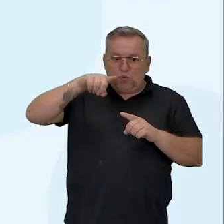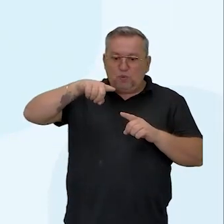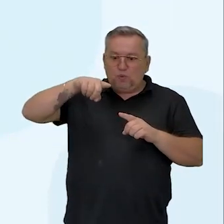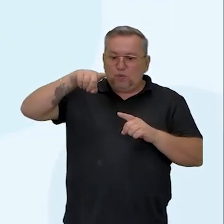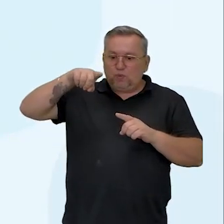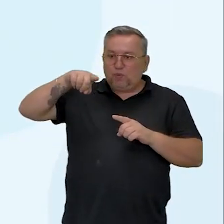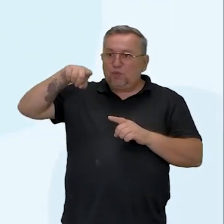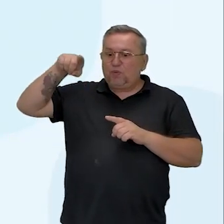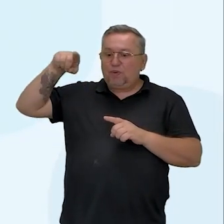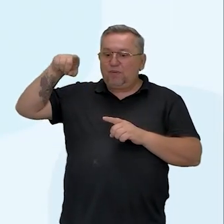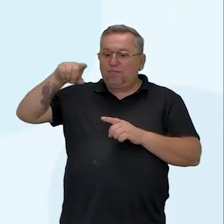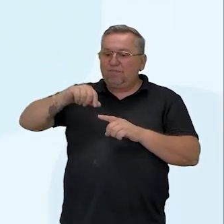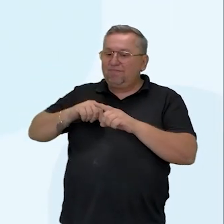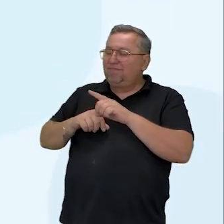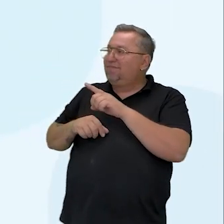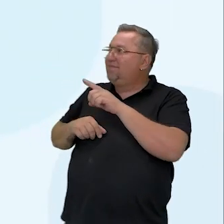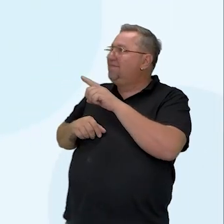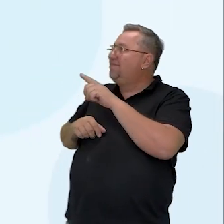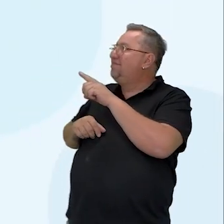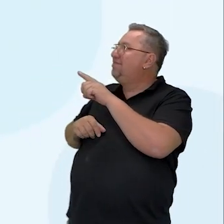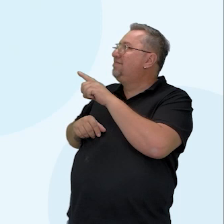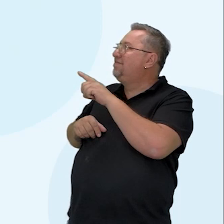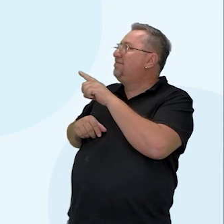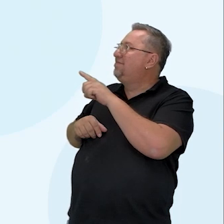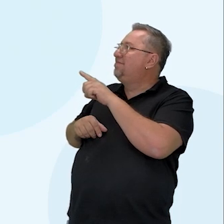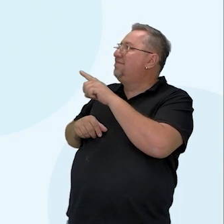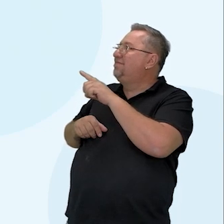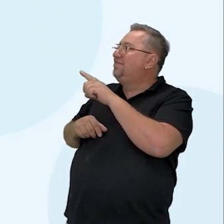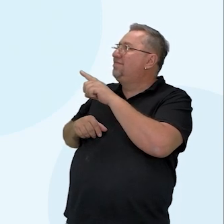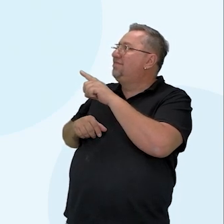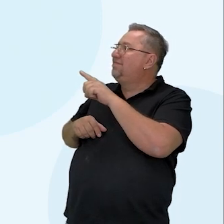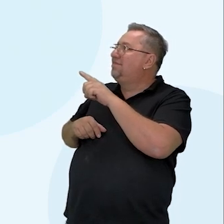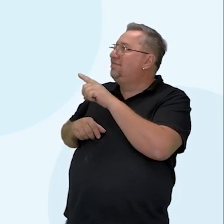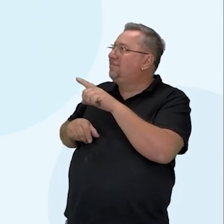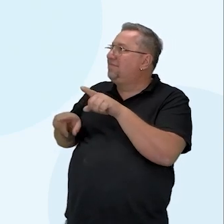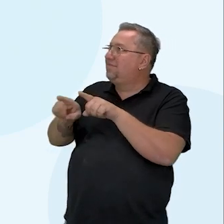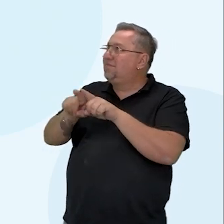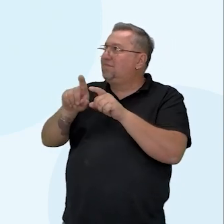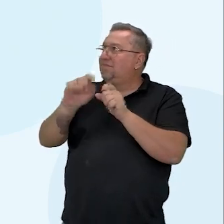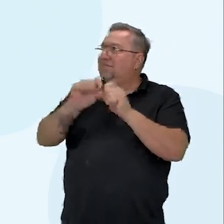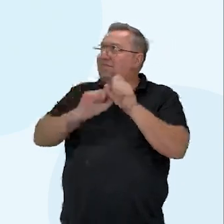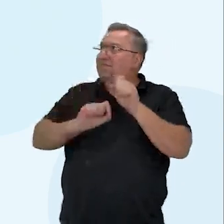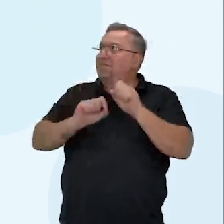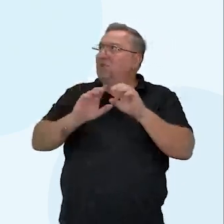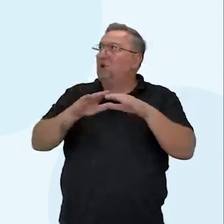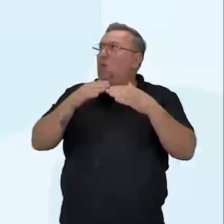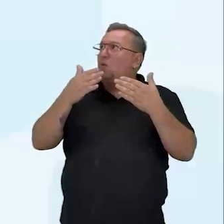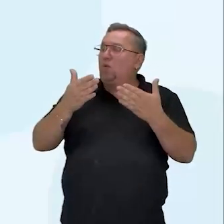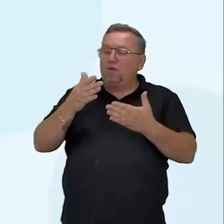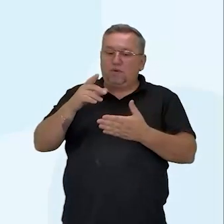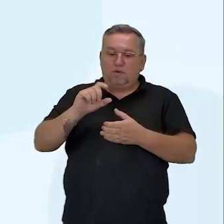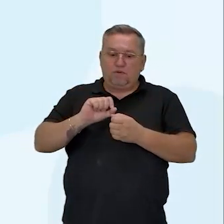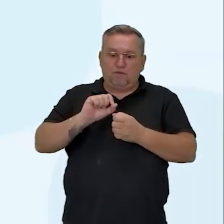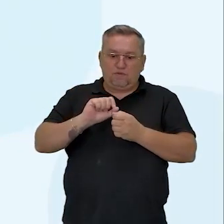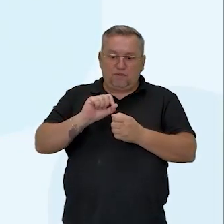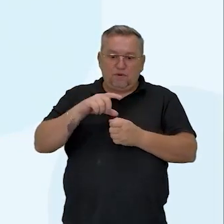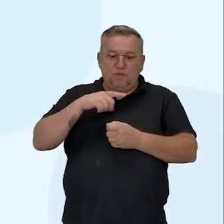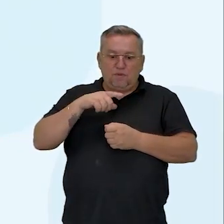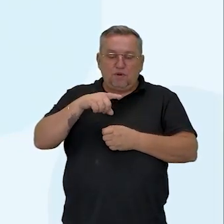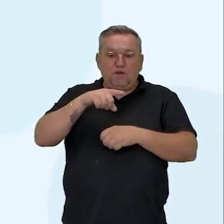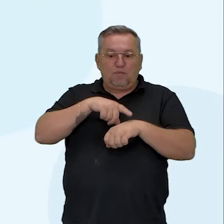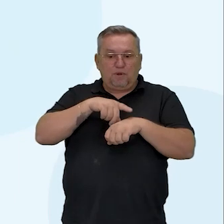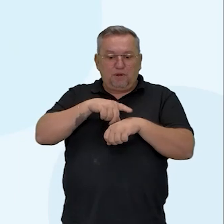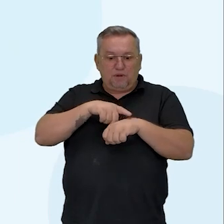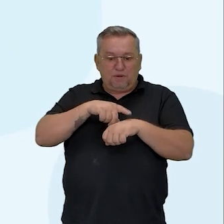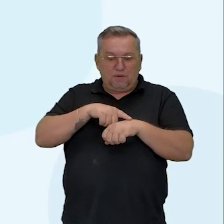de 20% da população, dados do IBGE, era alfabetizada. Quando a gente passa por esse período